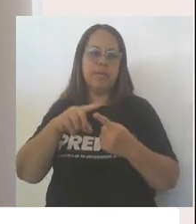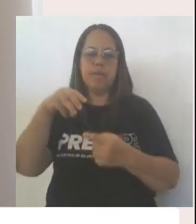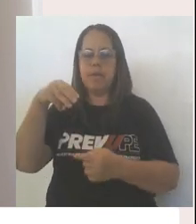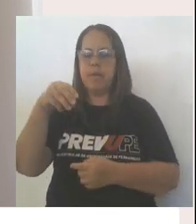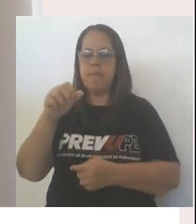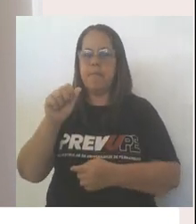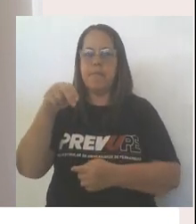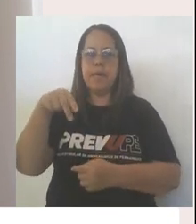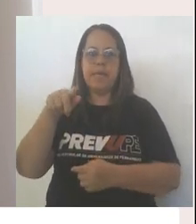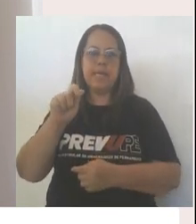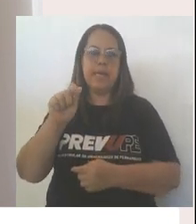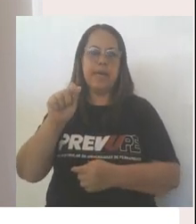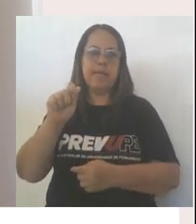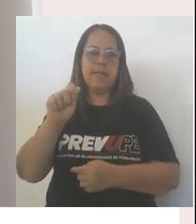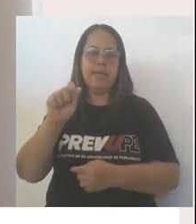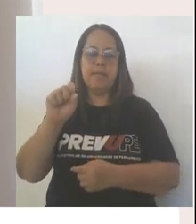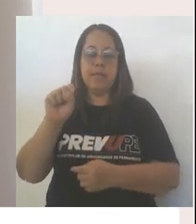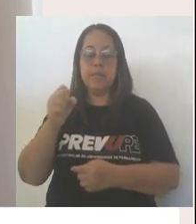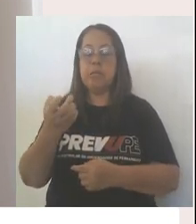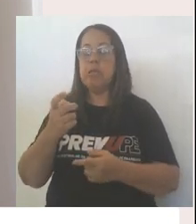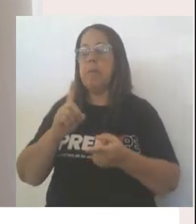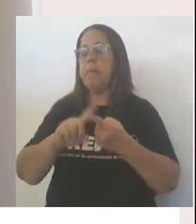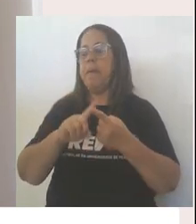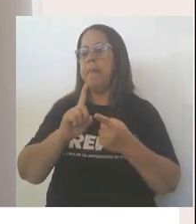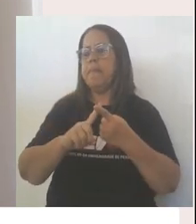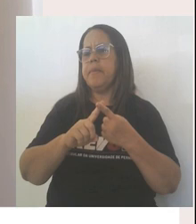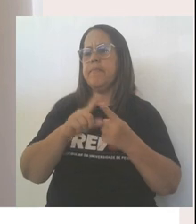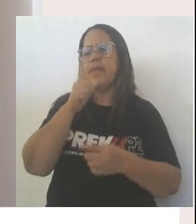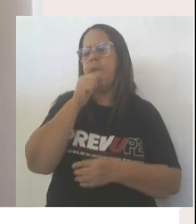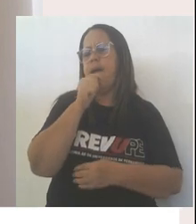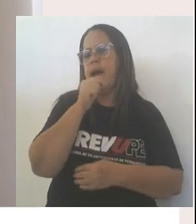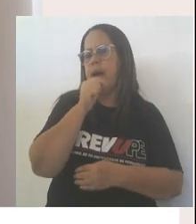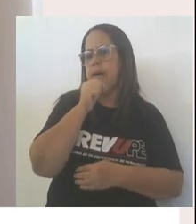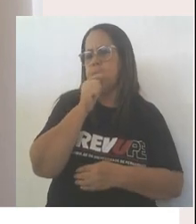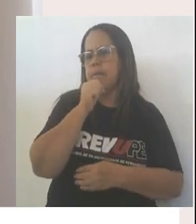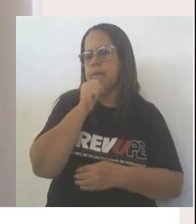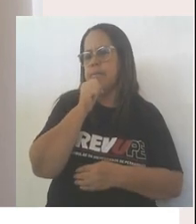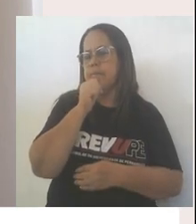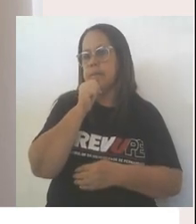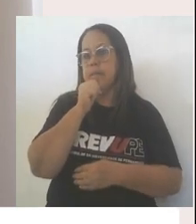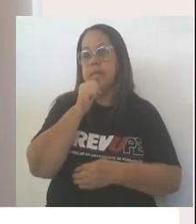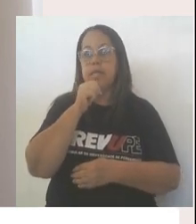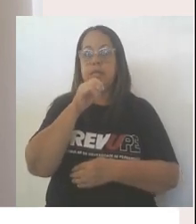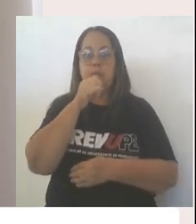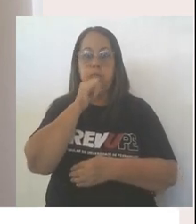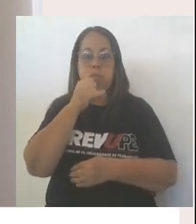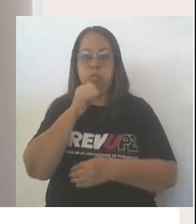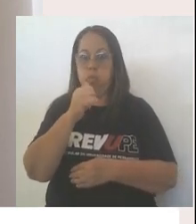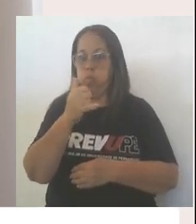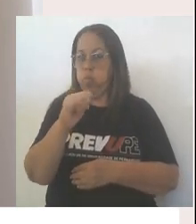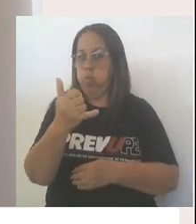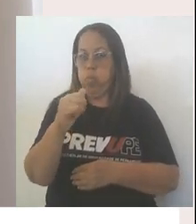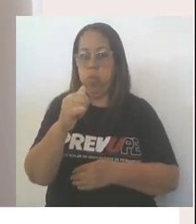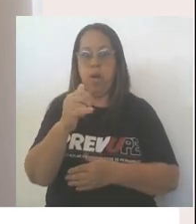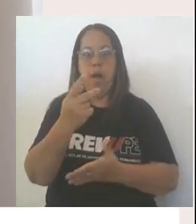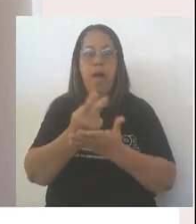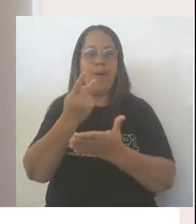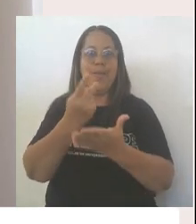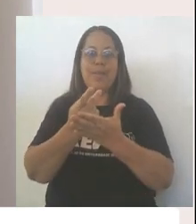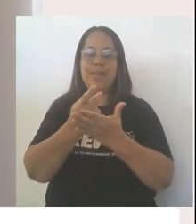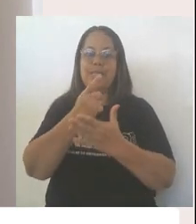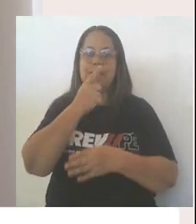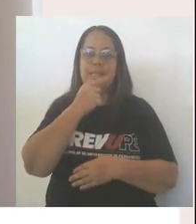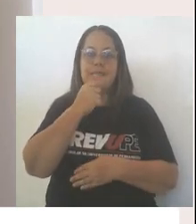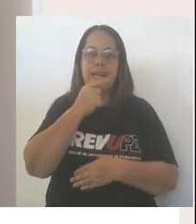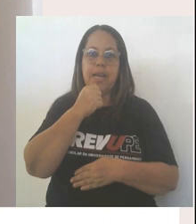processo. O segundo é a eletrólise da água. Nessa reação, uma corrente elétrica é aplicada à água.